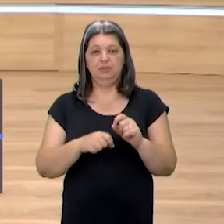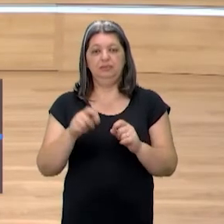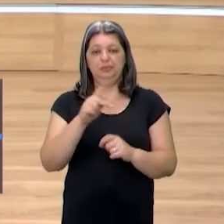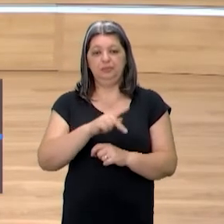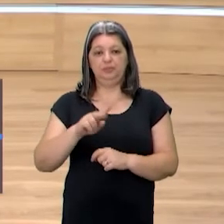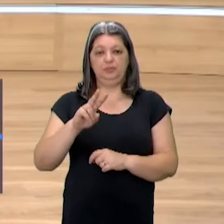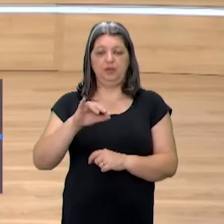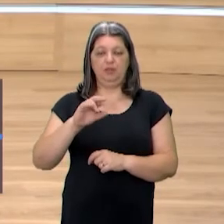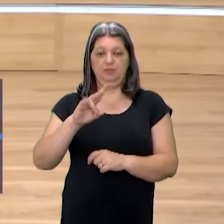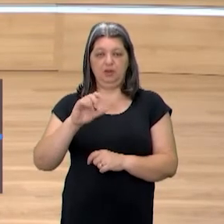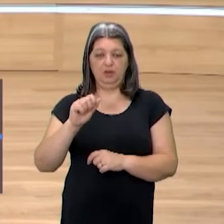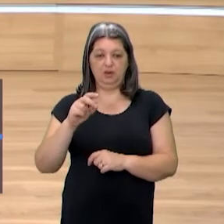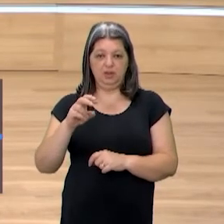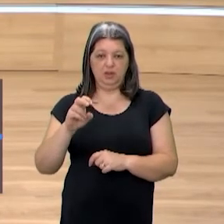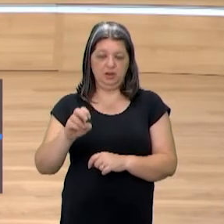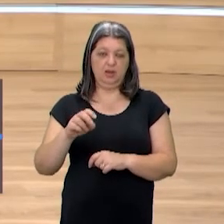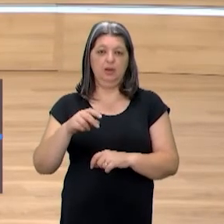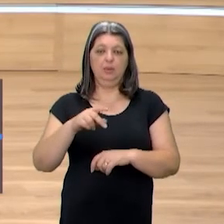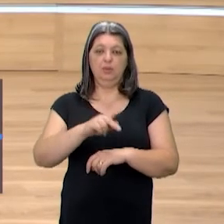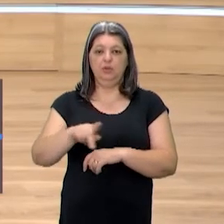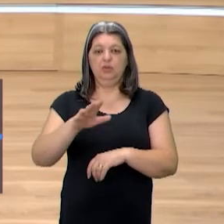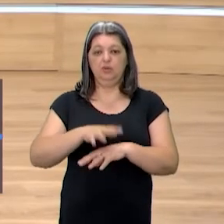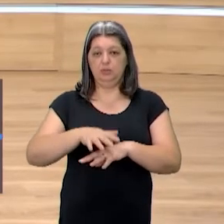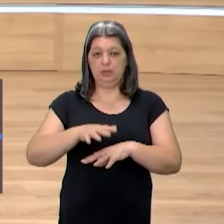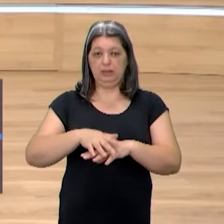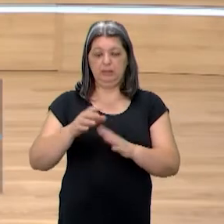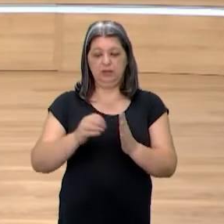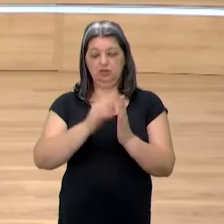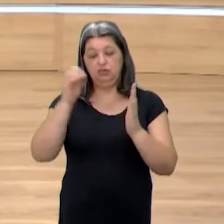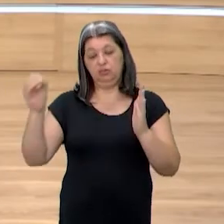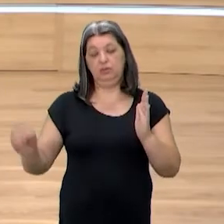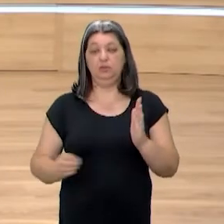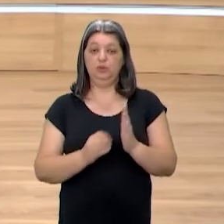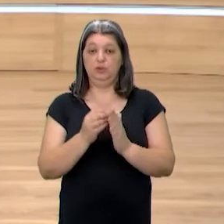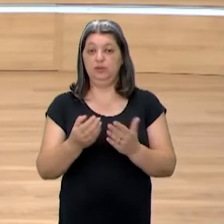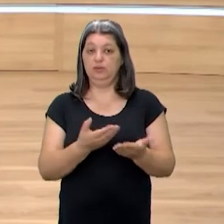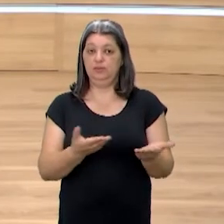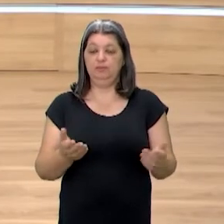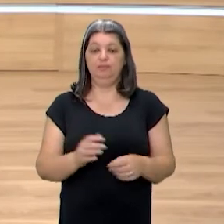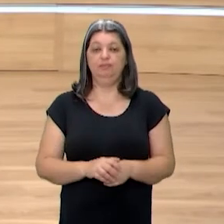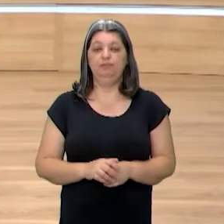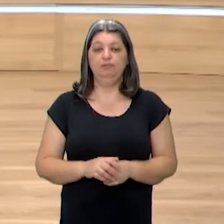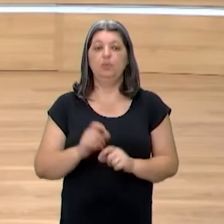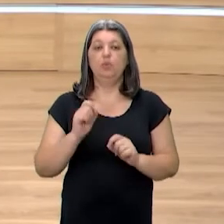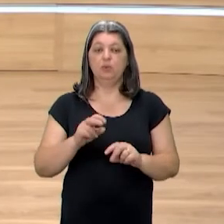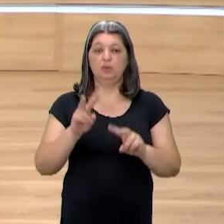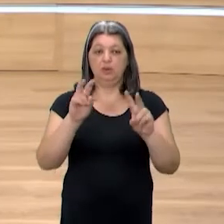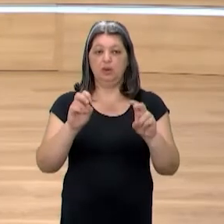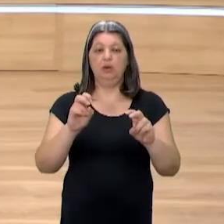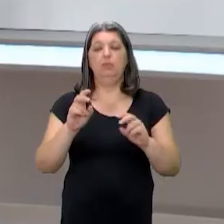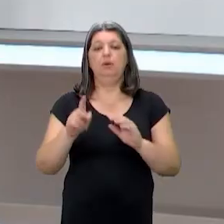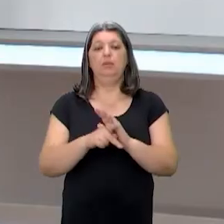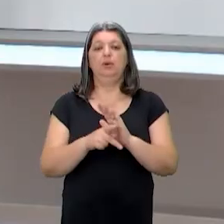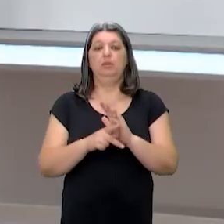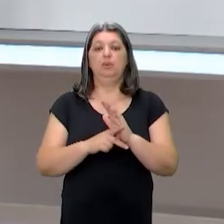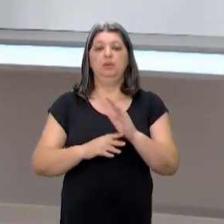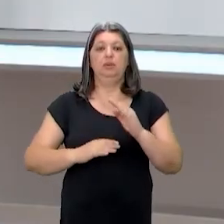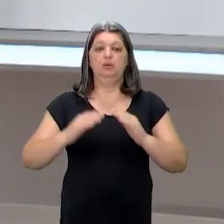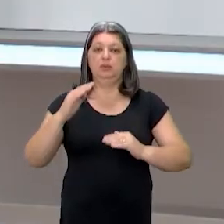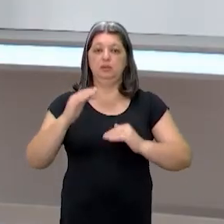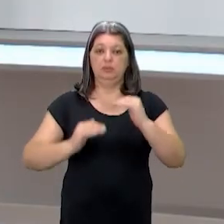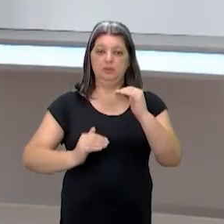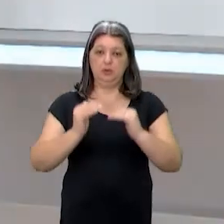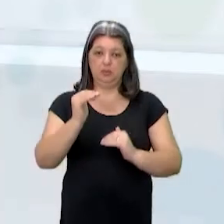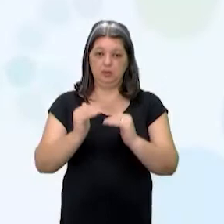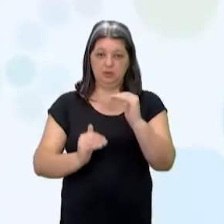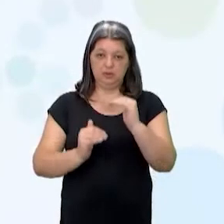professora de matemática de vocês, hoje aqui no Centro de Mídias, tá certo? Hoje nós vamos tratar sobre as razões e as proporções,